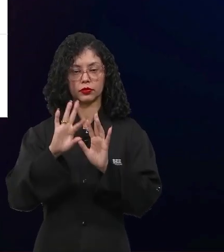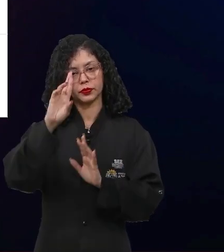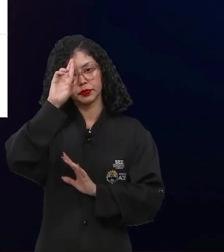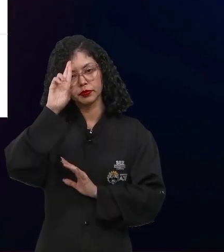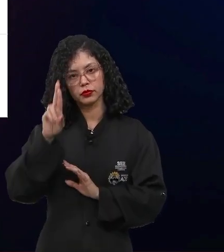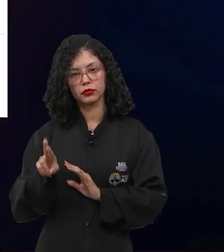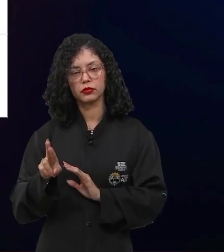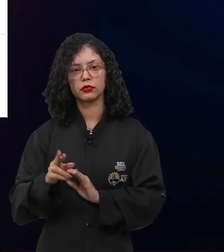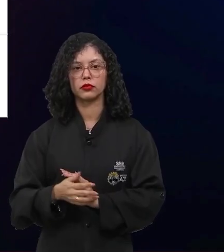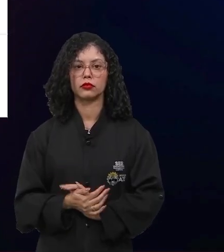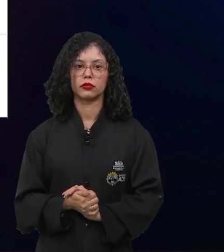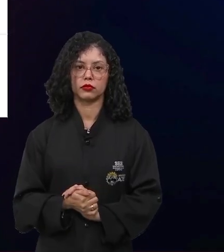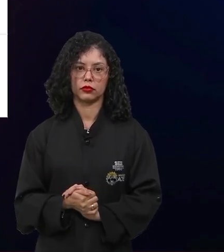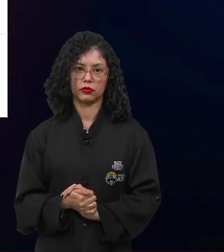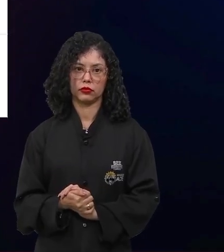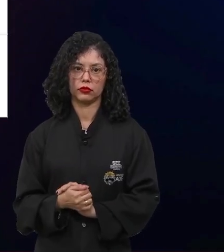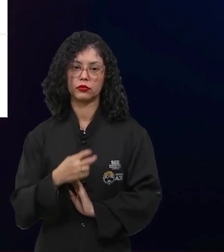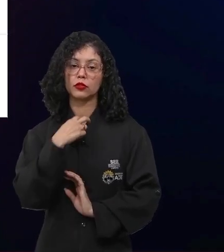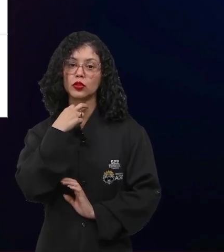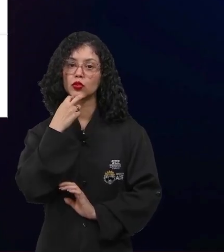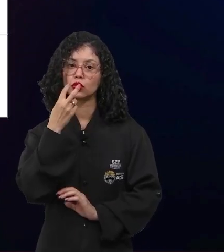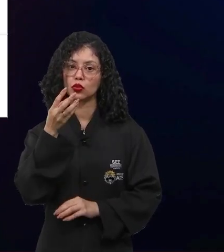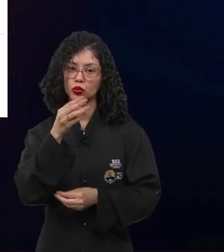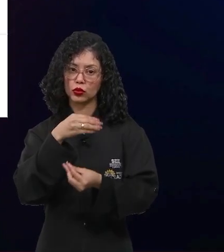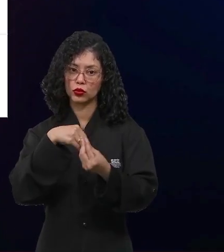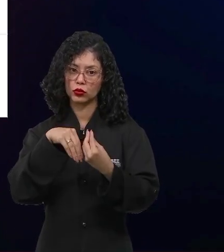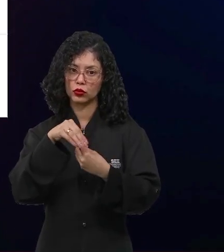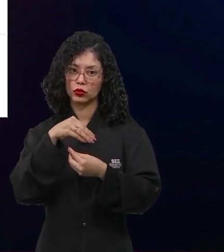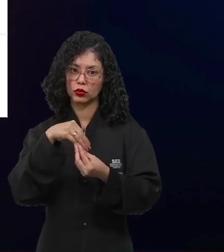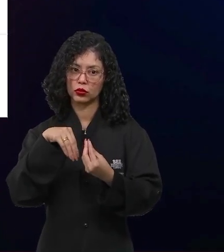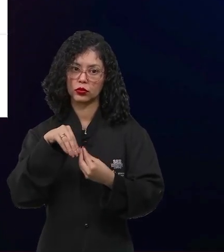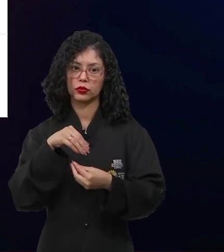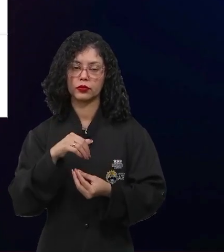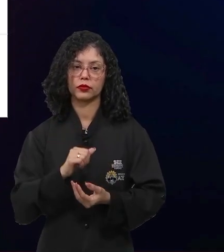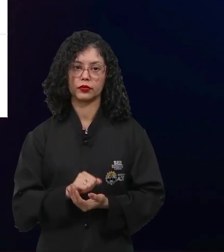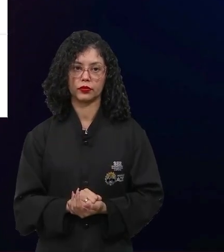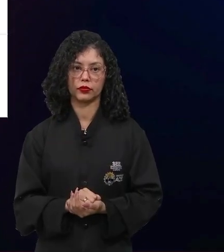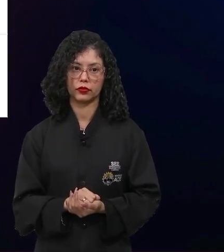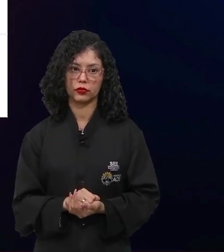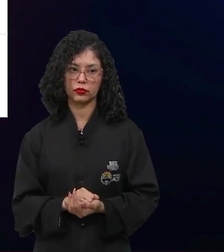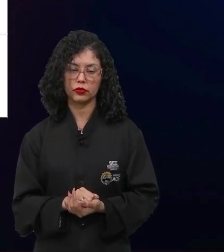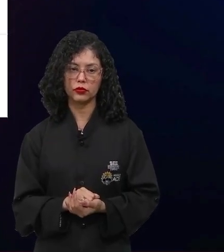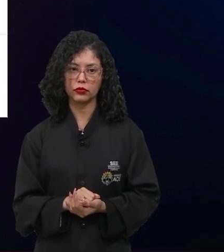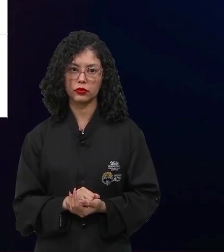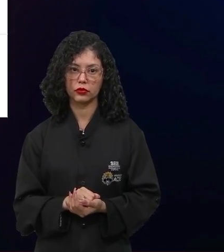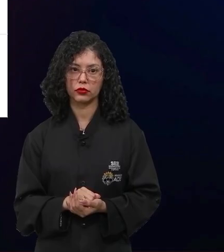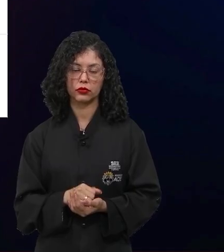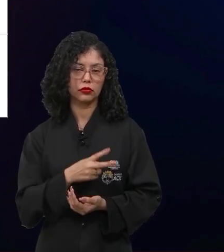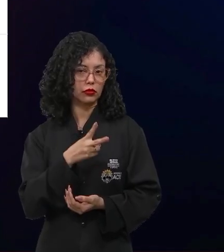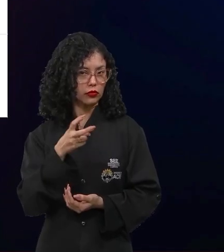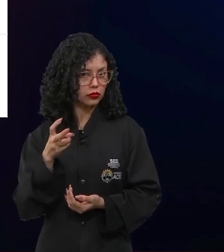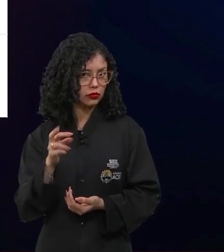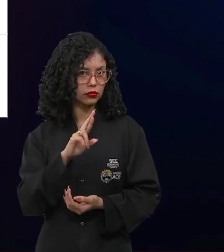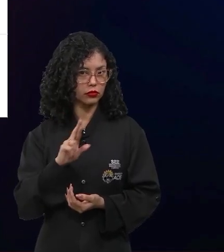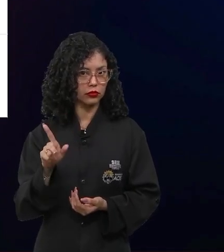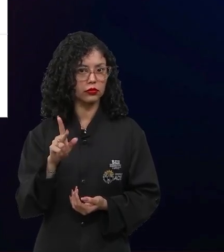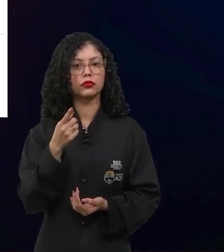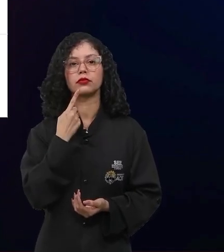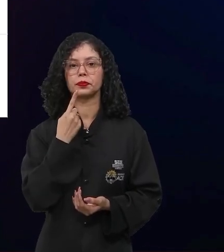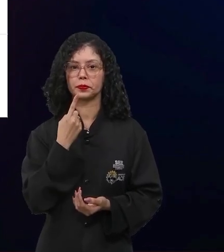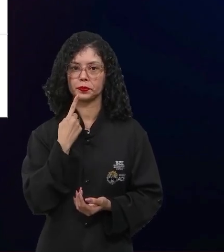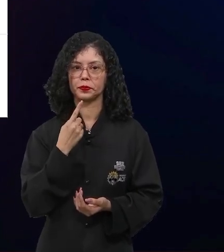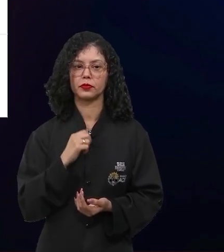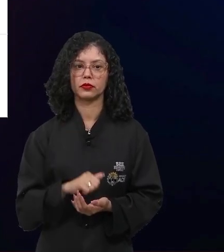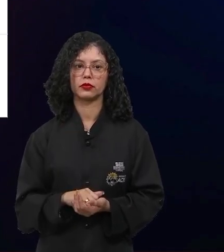A polifonia de vozes, a mistura de vozes com a harmonia e a razão. Então, já percebe-se um diálogo entre